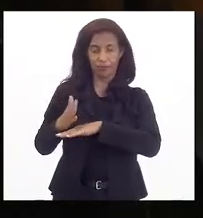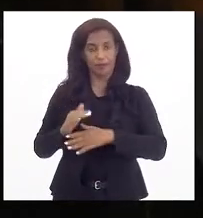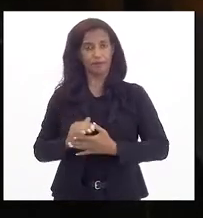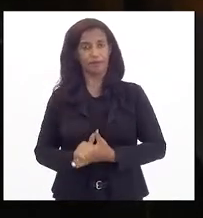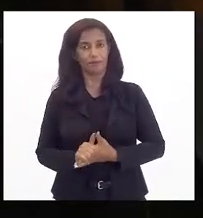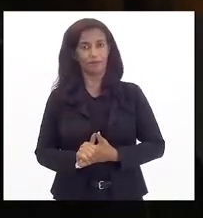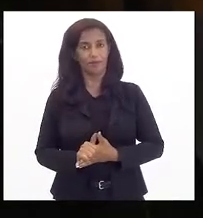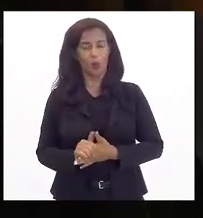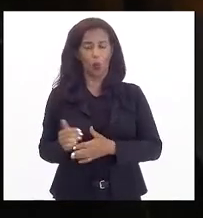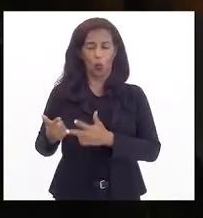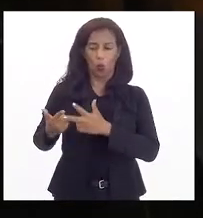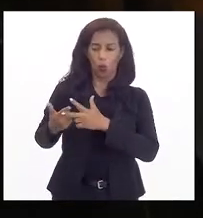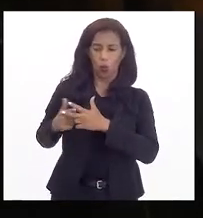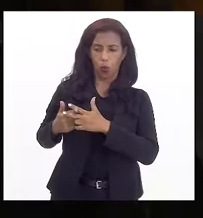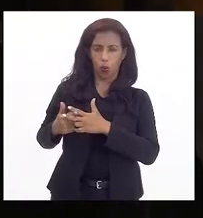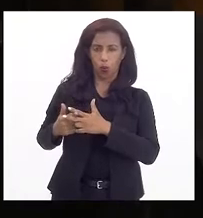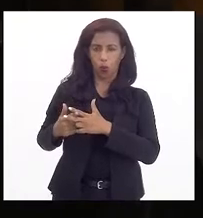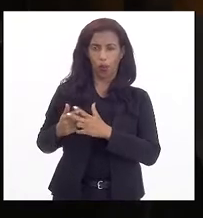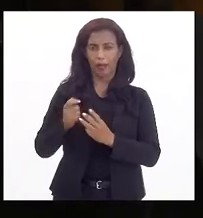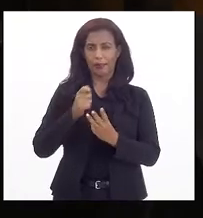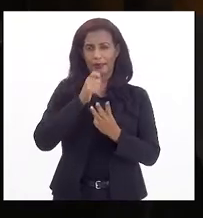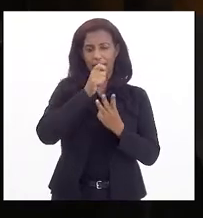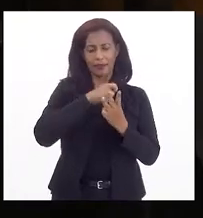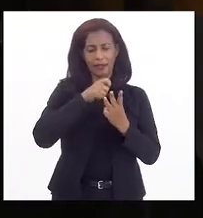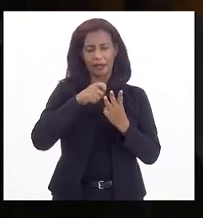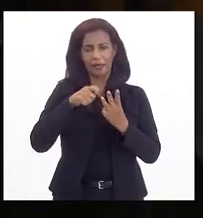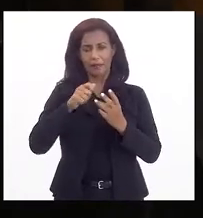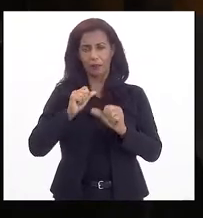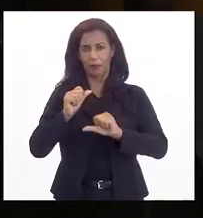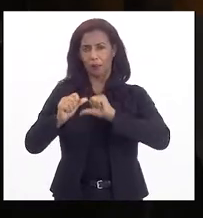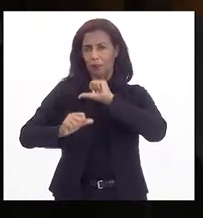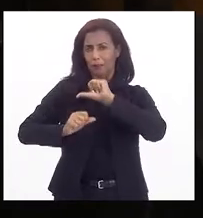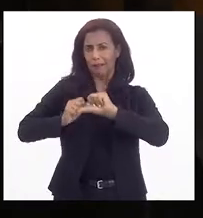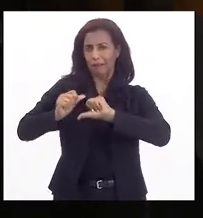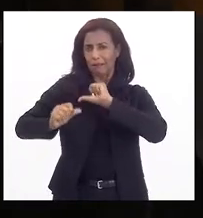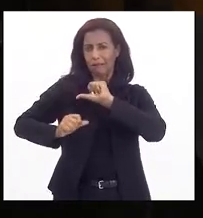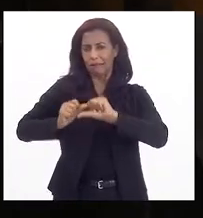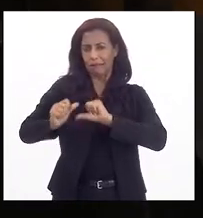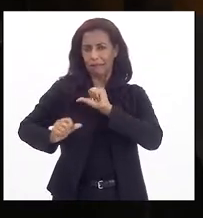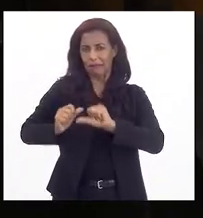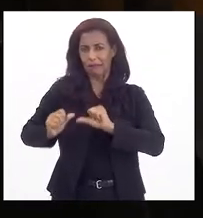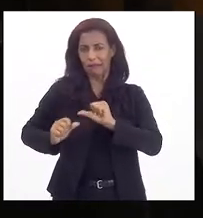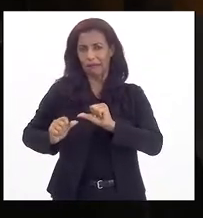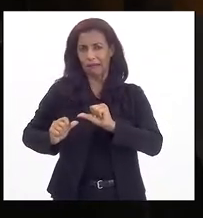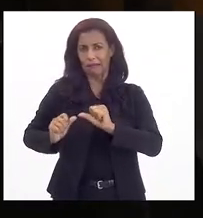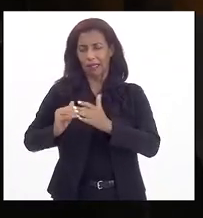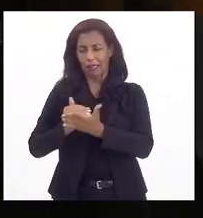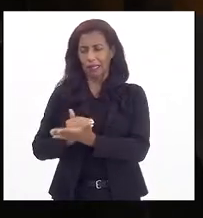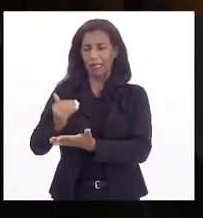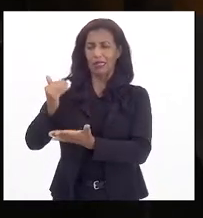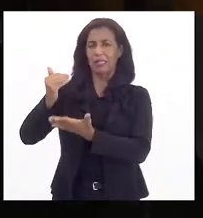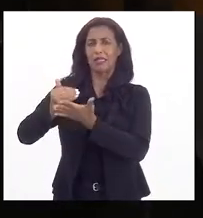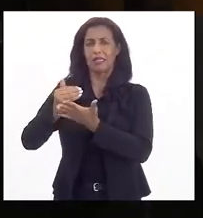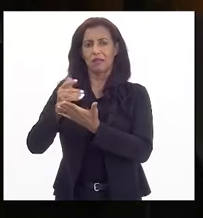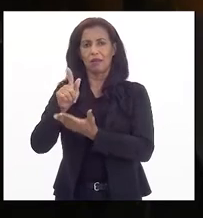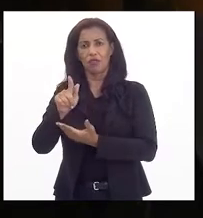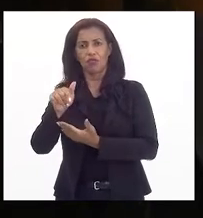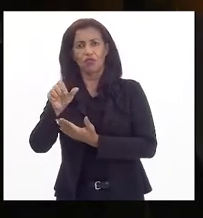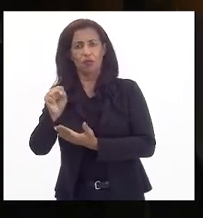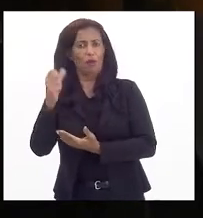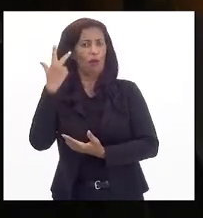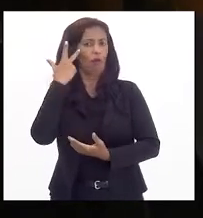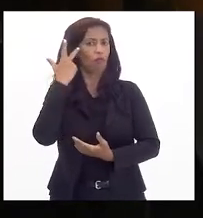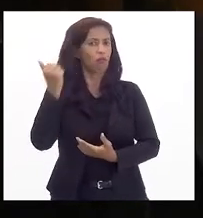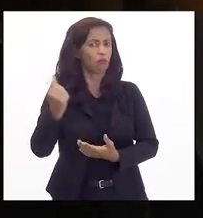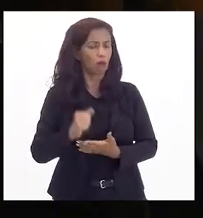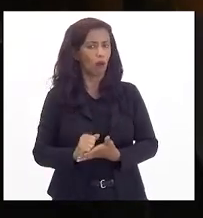um reajustamento trimestral extorsivo em cima do gás natural,